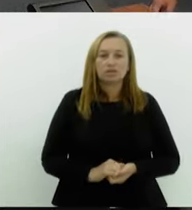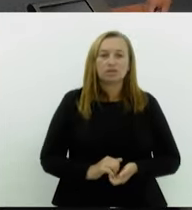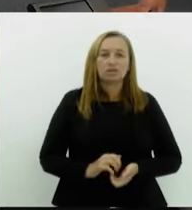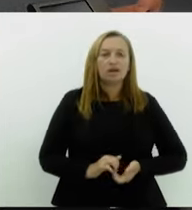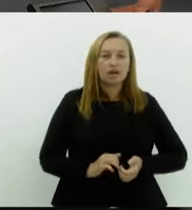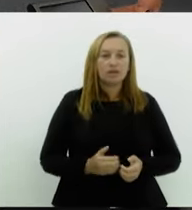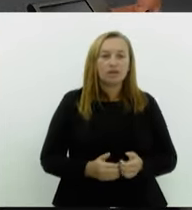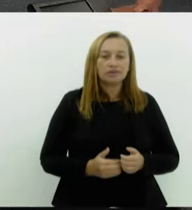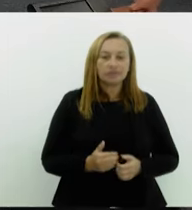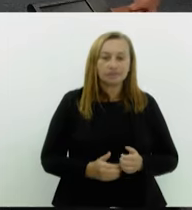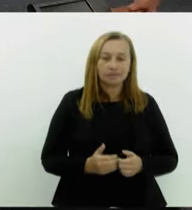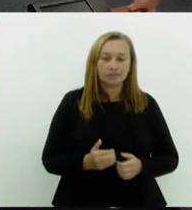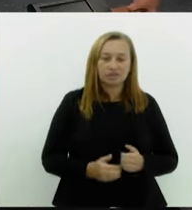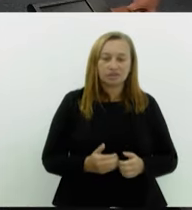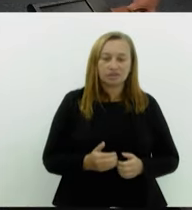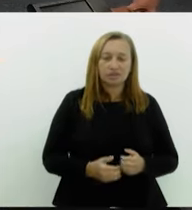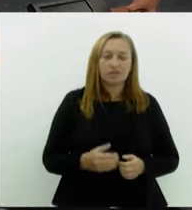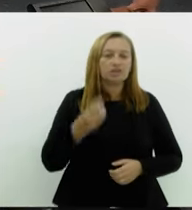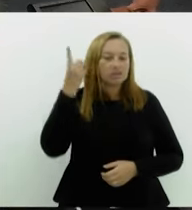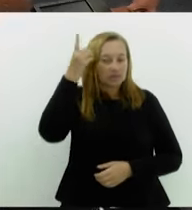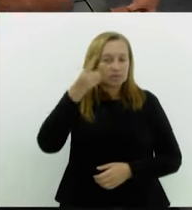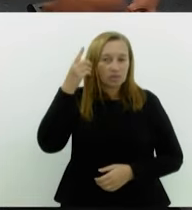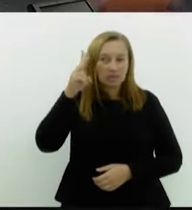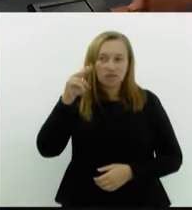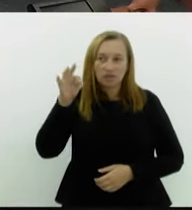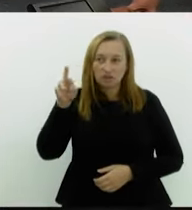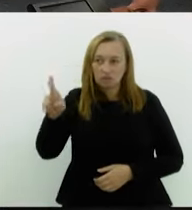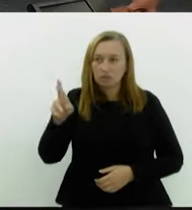Deputado, nada, meu amor. Deputado Vitor Júnior.